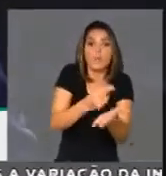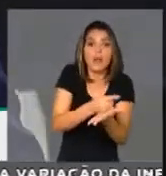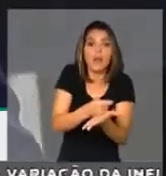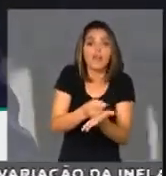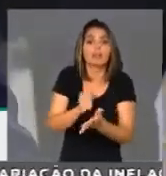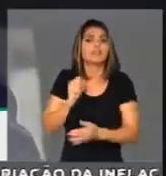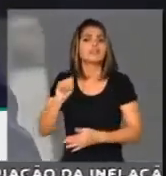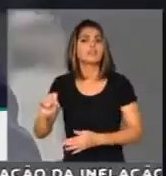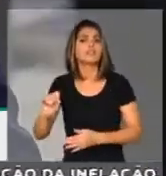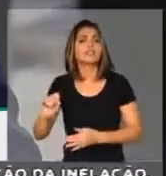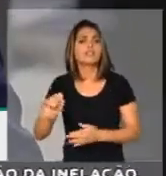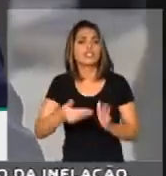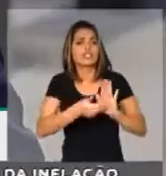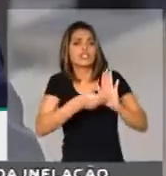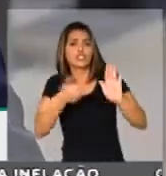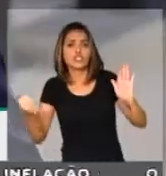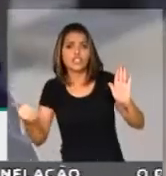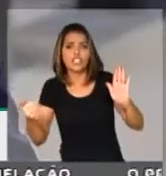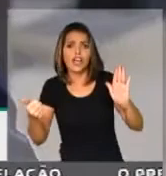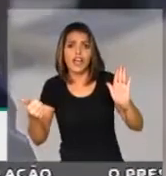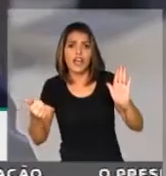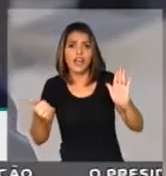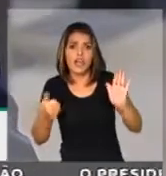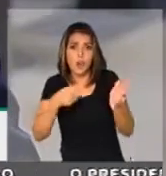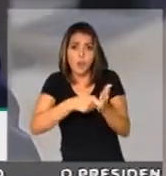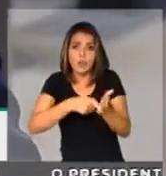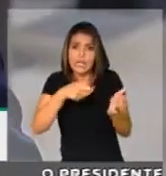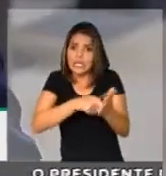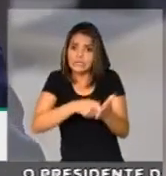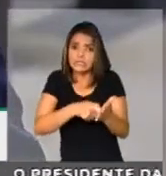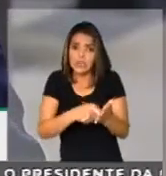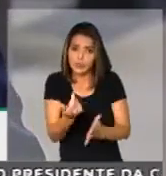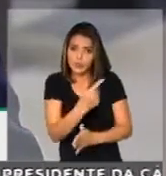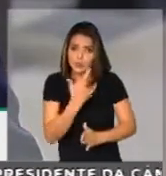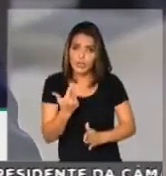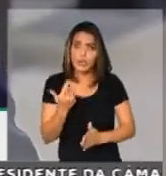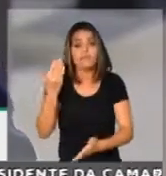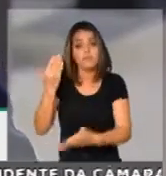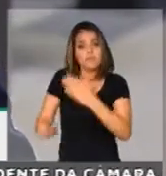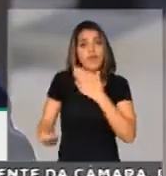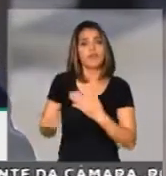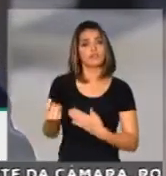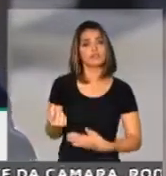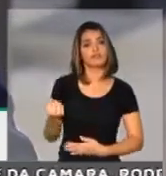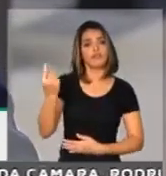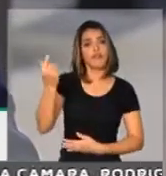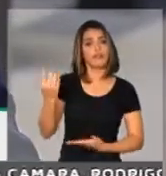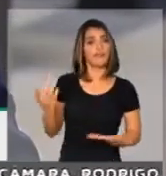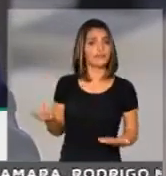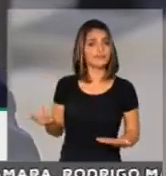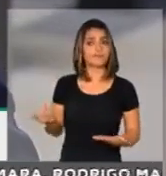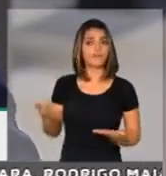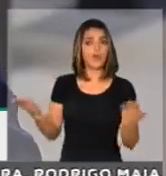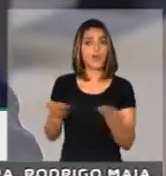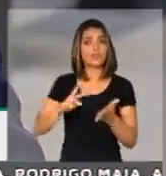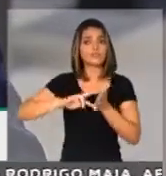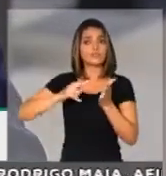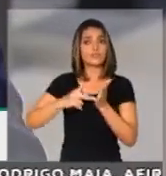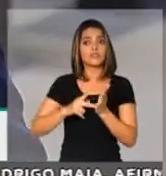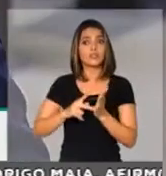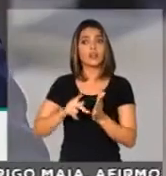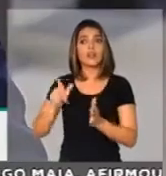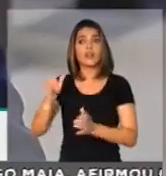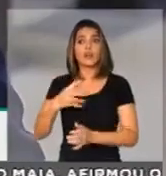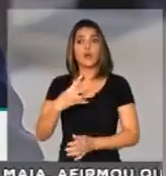se desconstitucionalizou, se isso saiu da obrigação, pode perder valor o que hoje representa o poder de compra